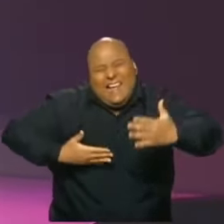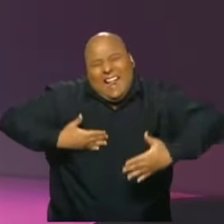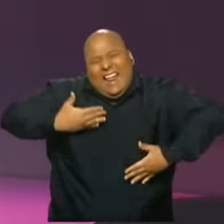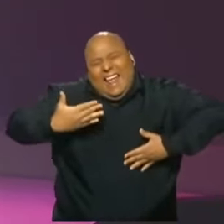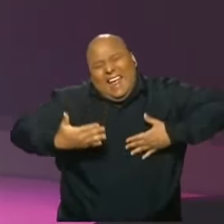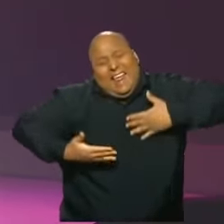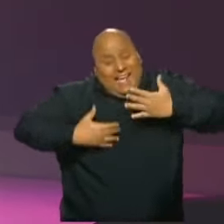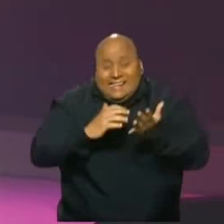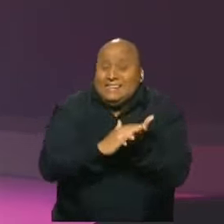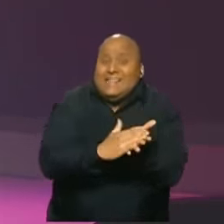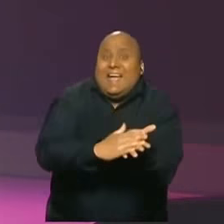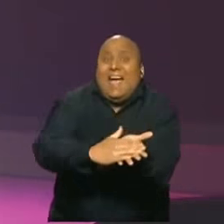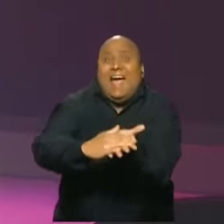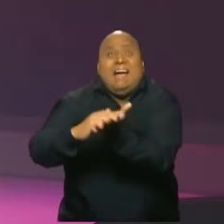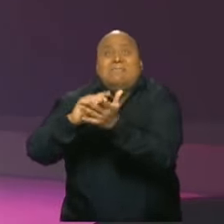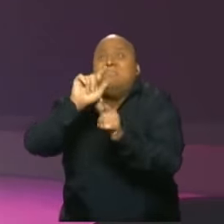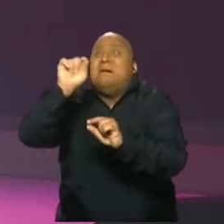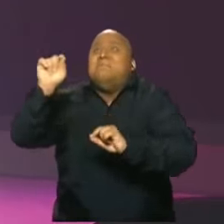alegria para